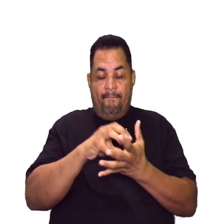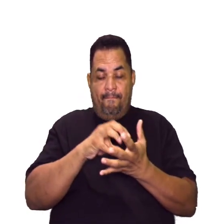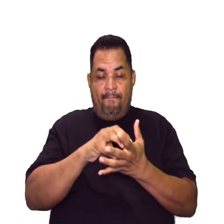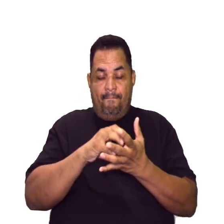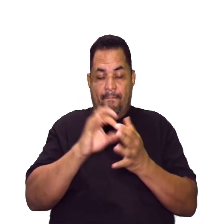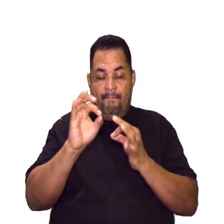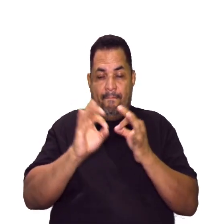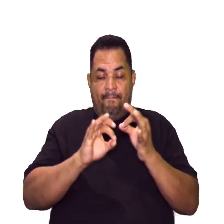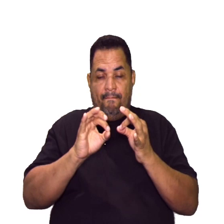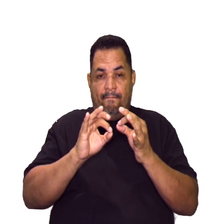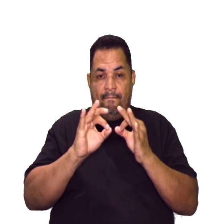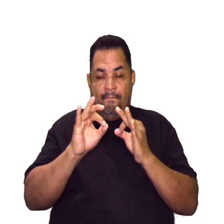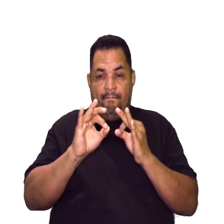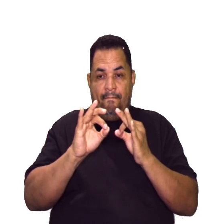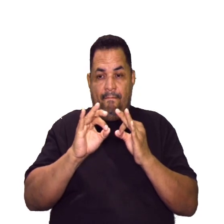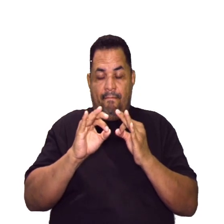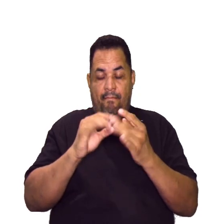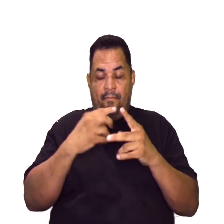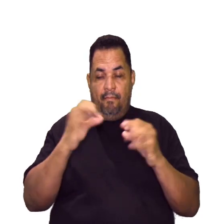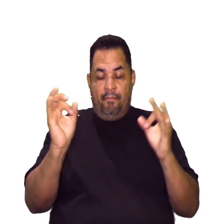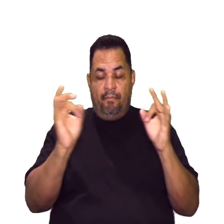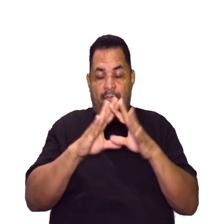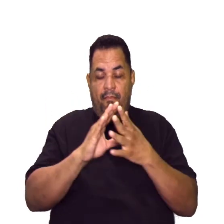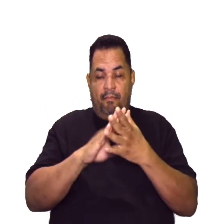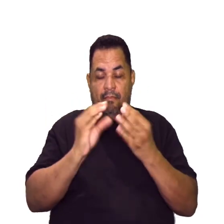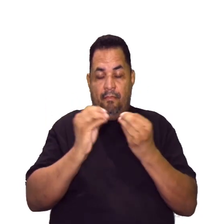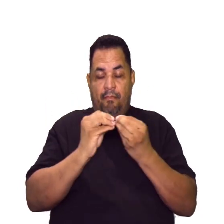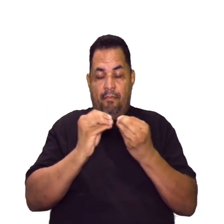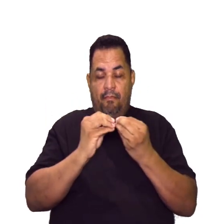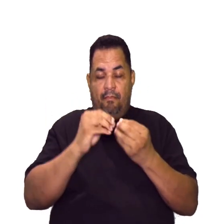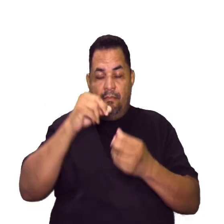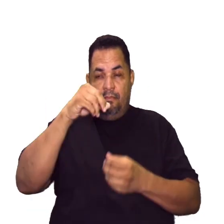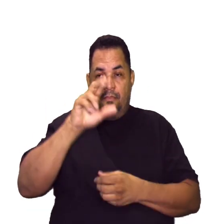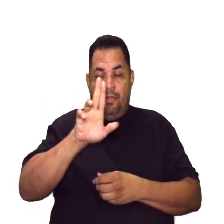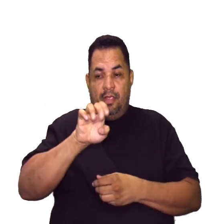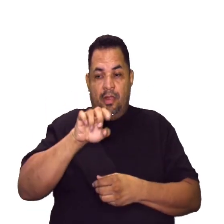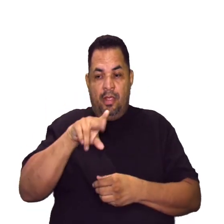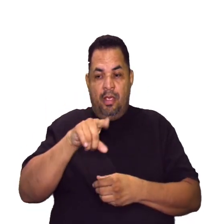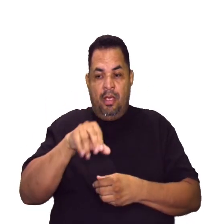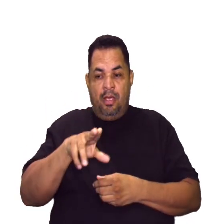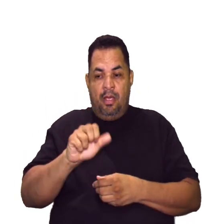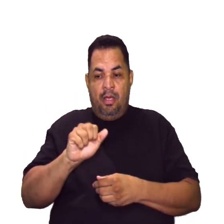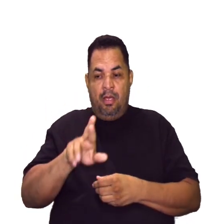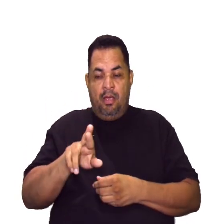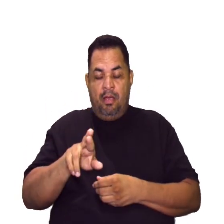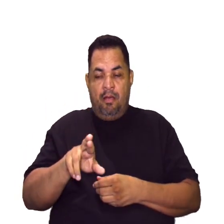elemento, é o carbono, portanto, a molécula é linear.